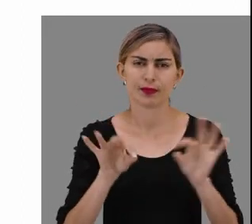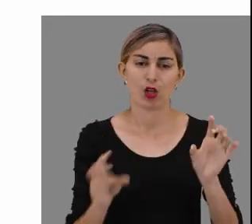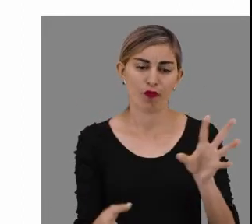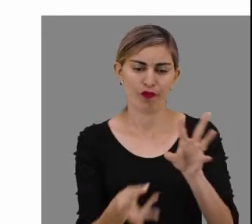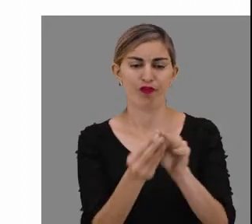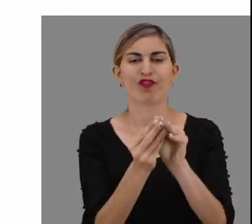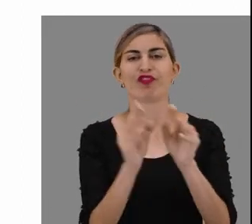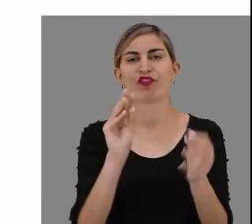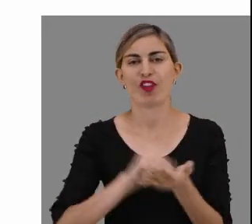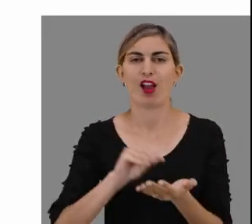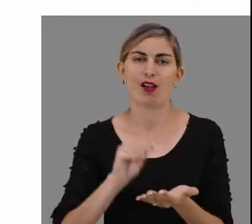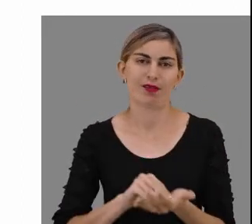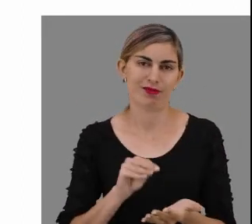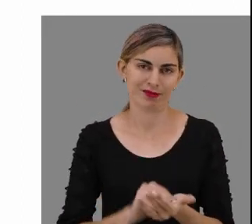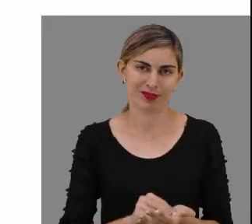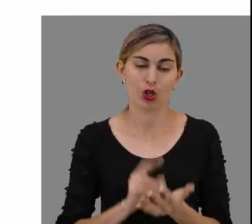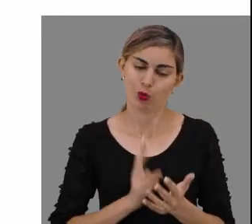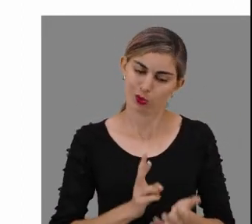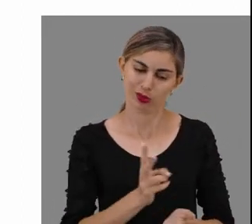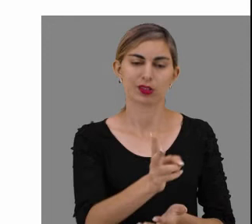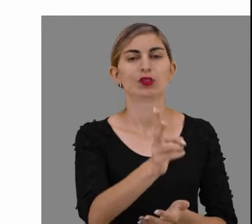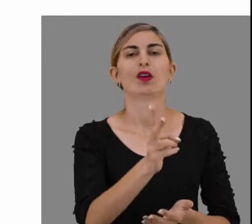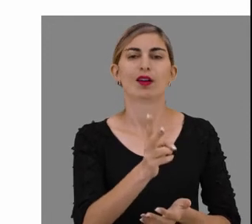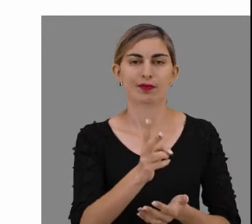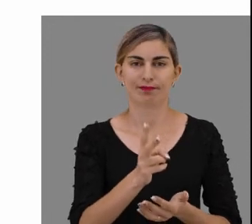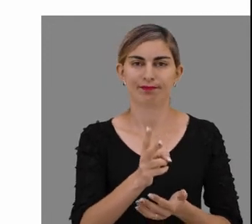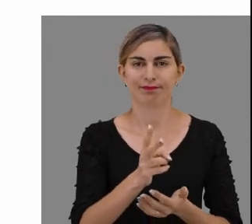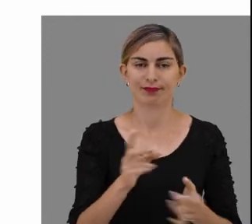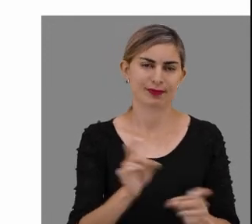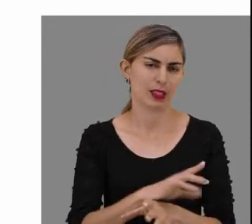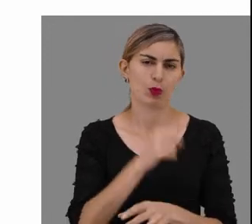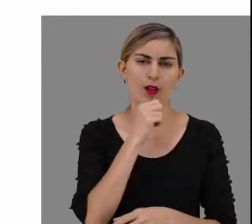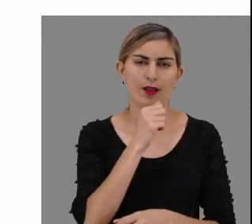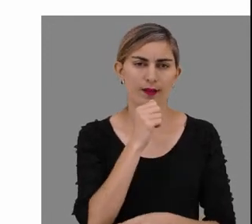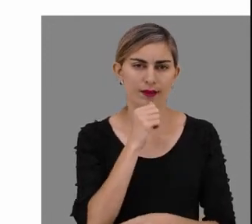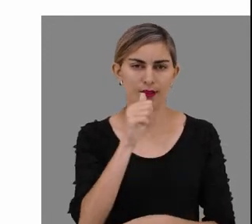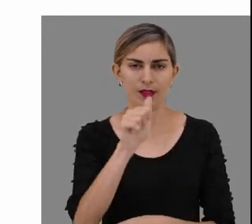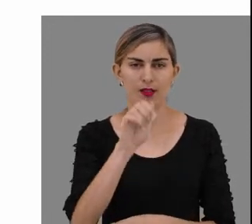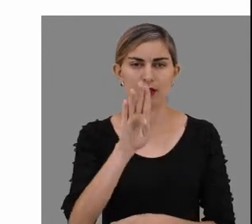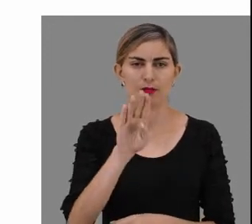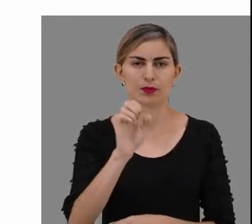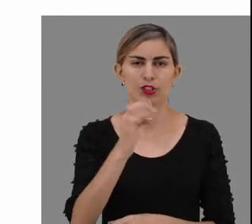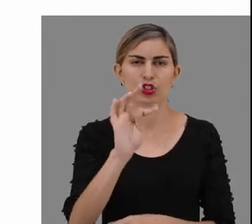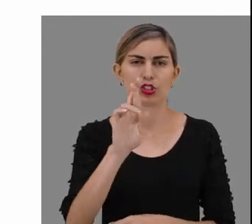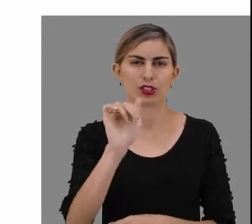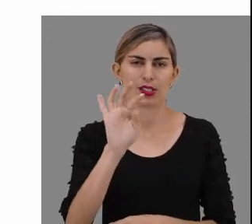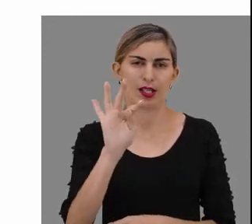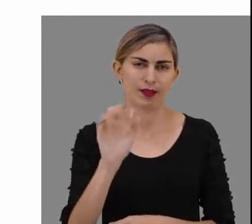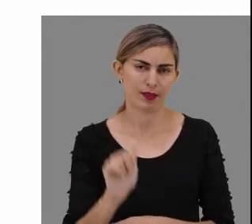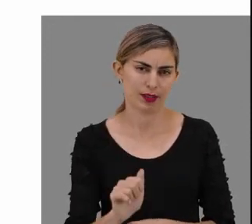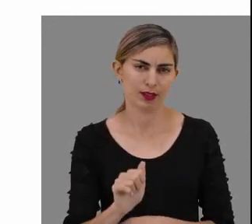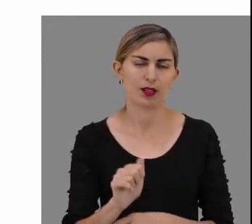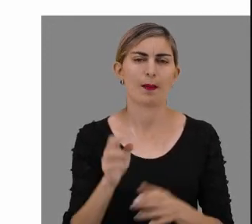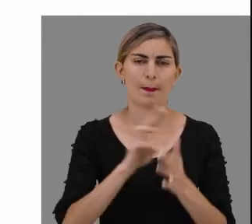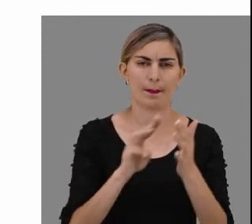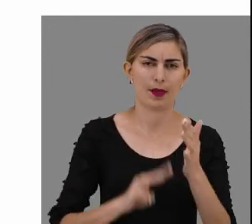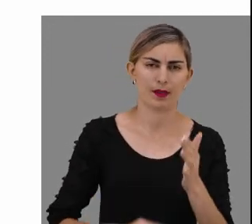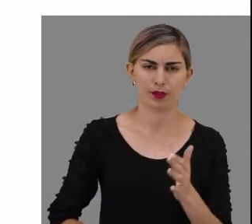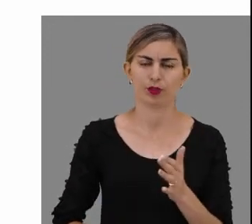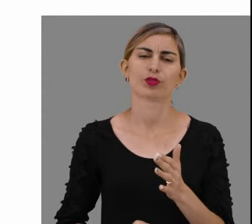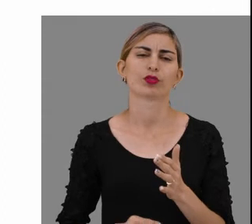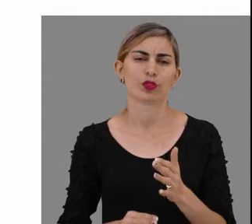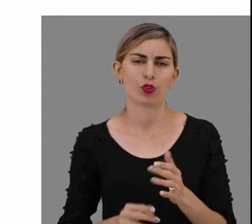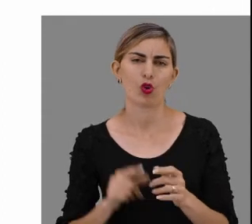precisa ser completada, continuada. A classe abstrata é algo que ela vai possuir nela um